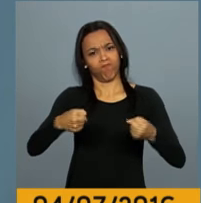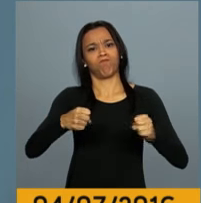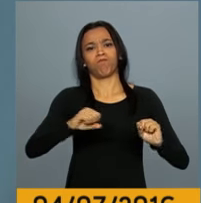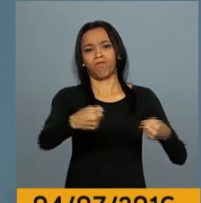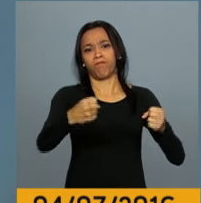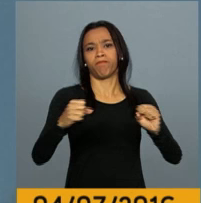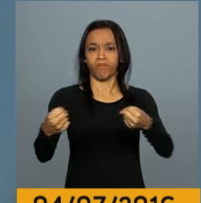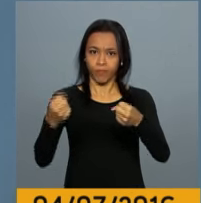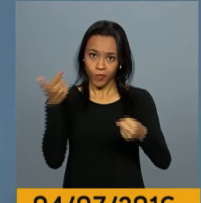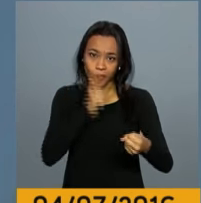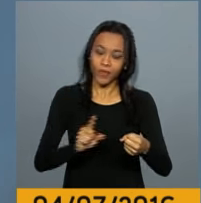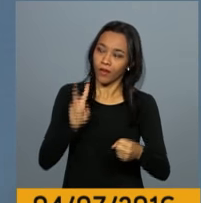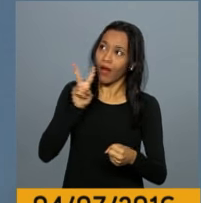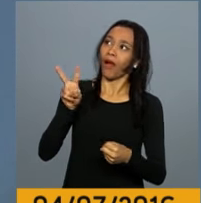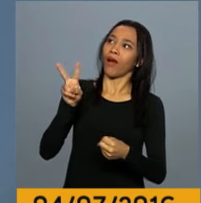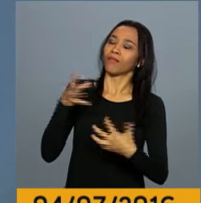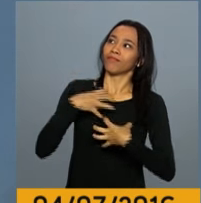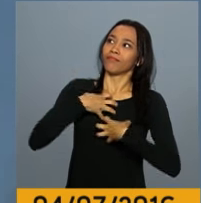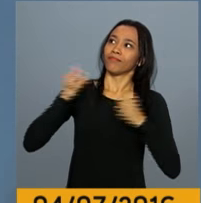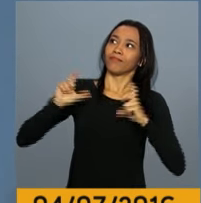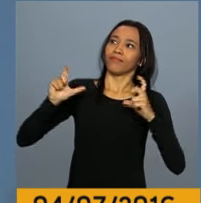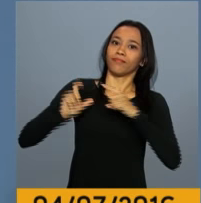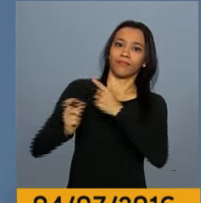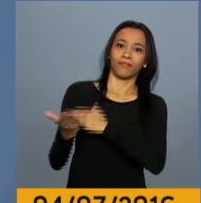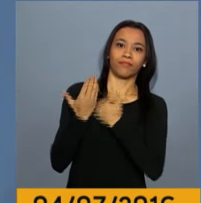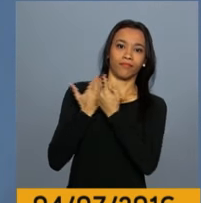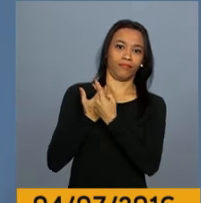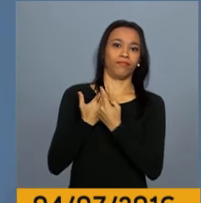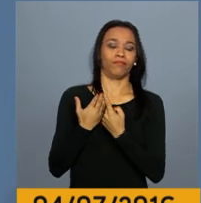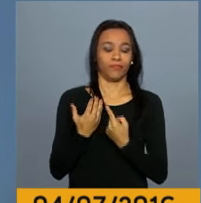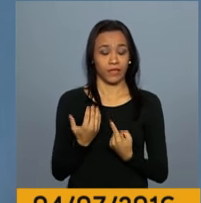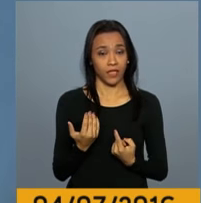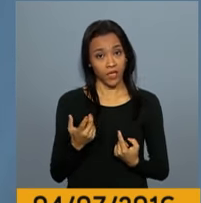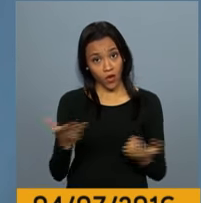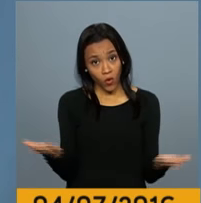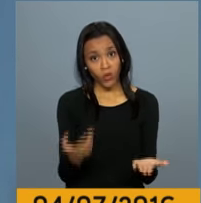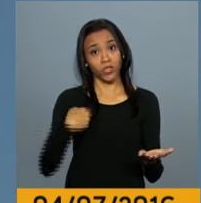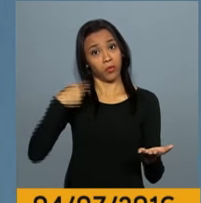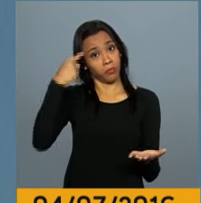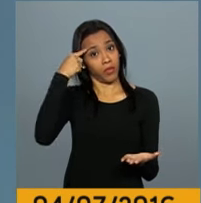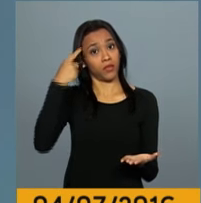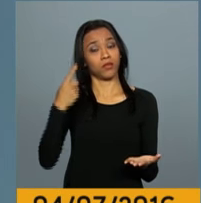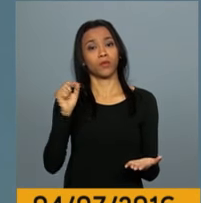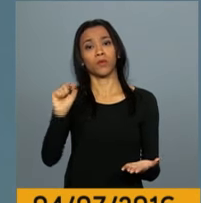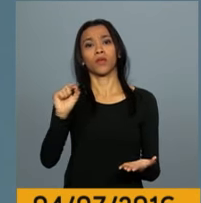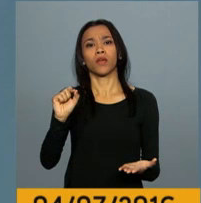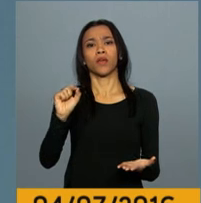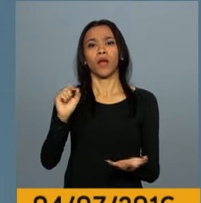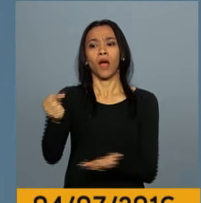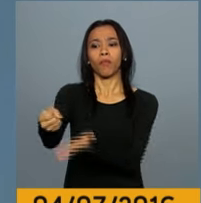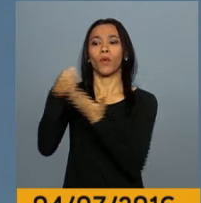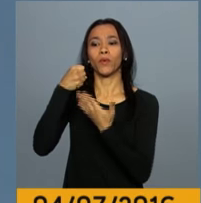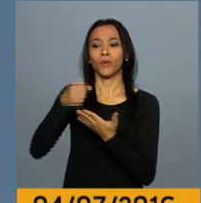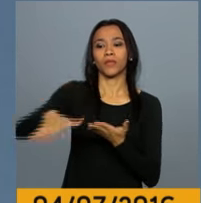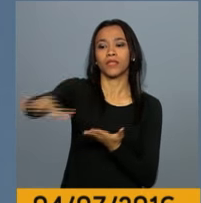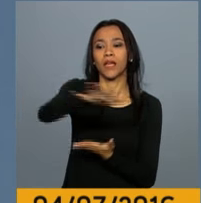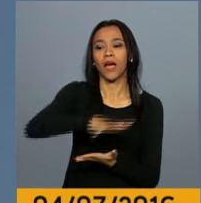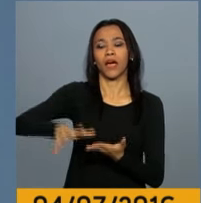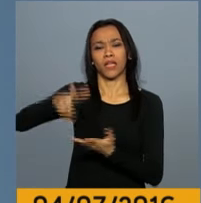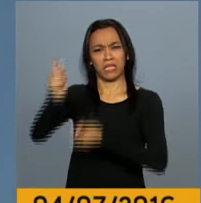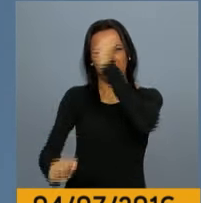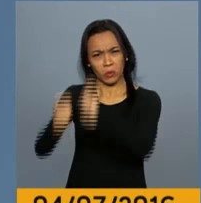Nós temos, penso eu hoje, o apoio dos setores produtivos do